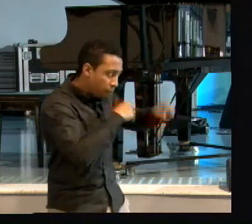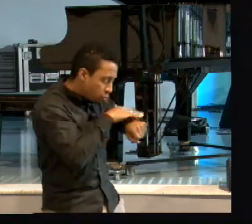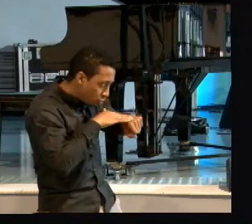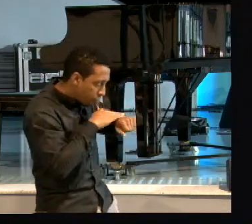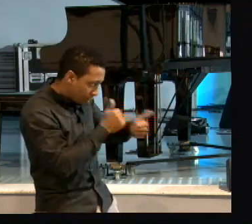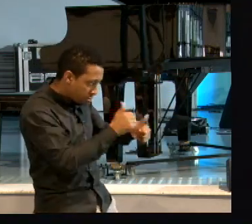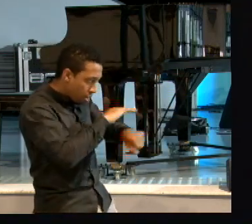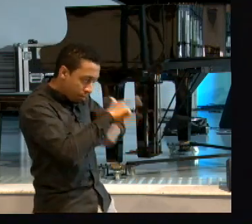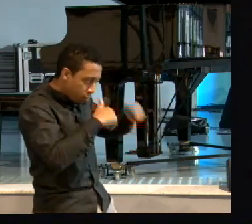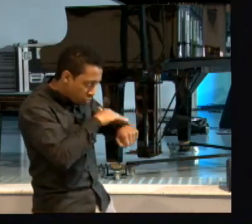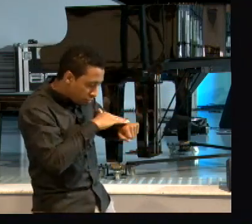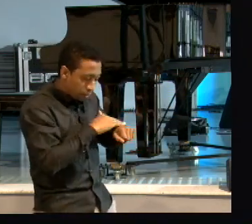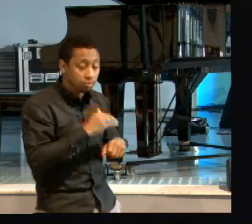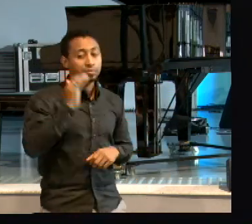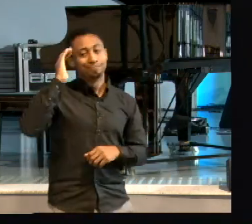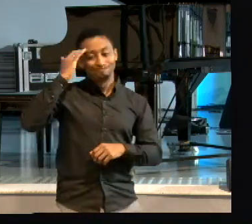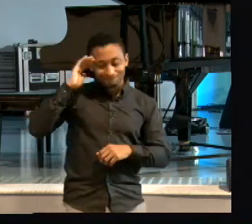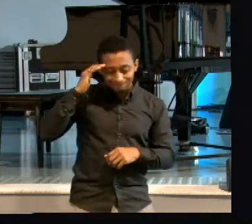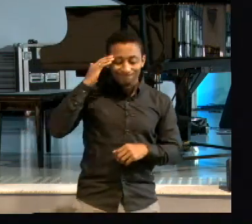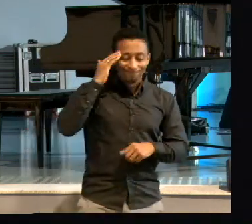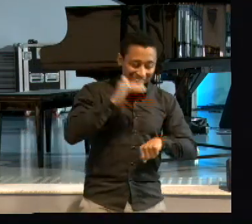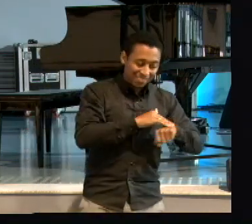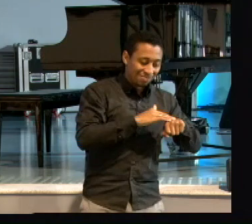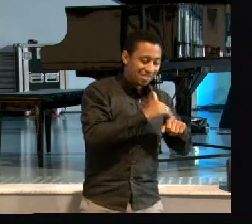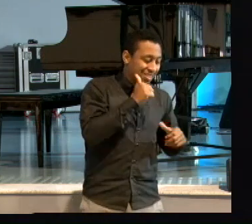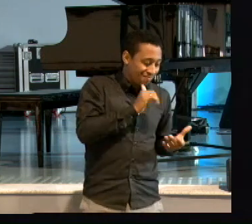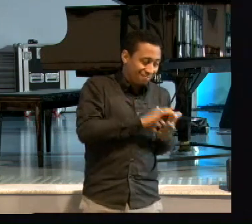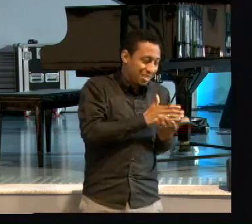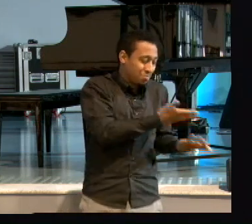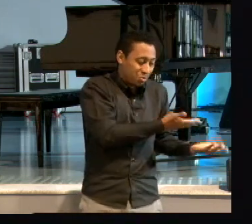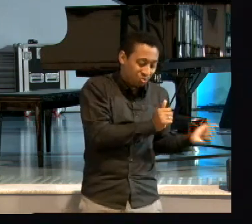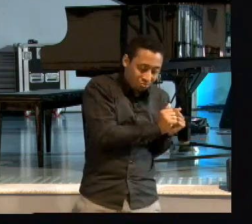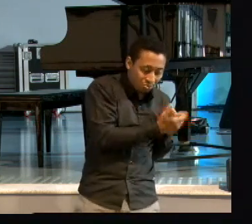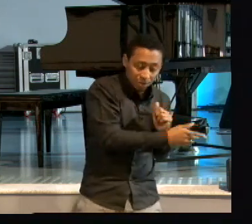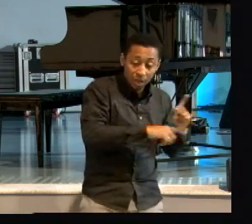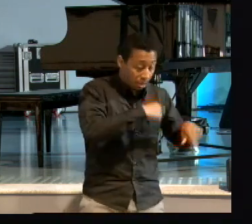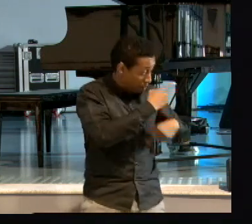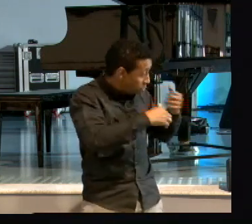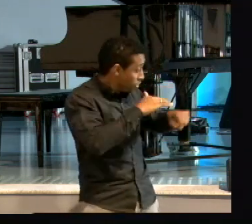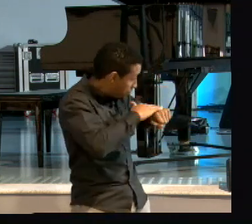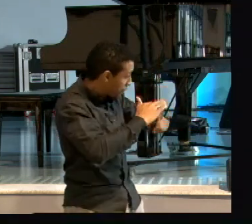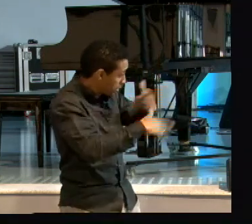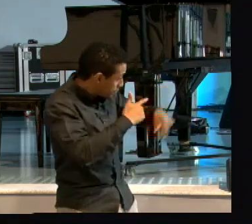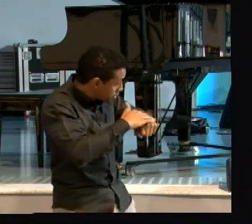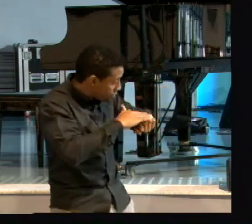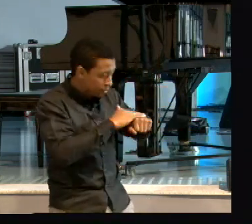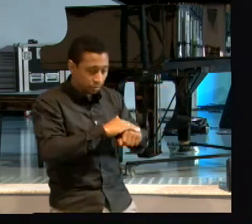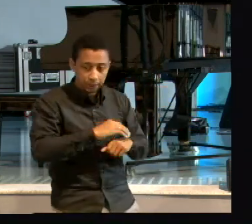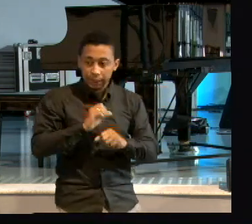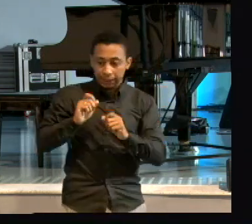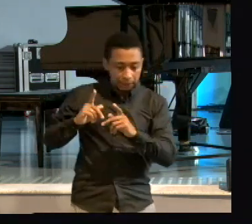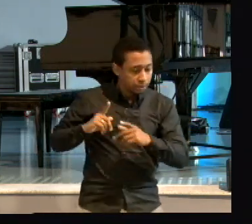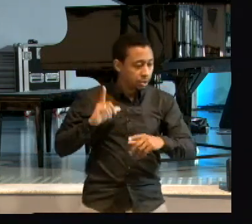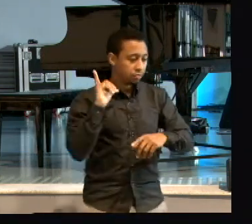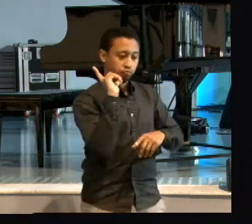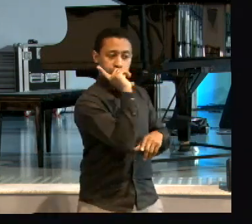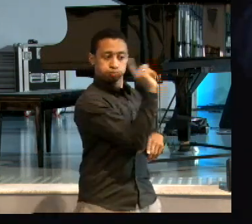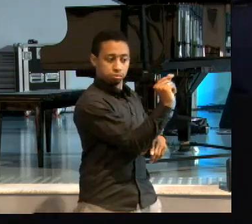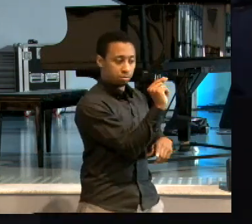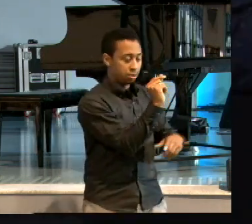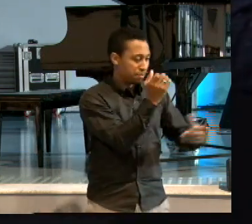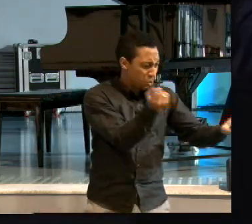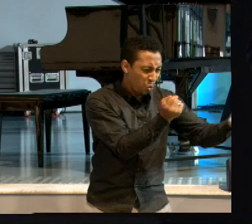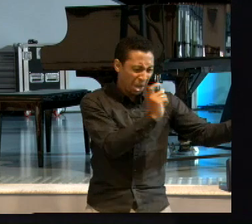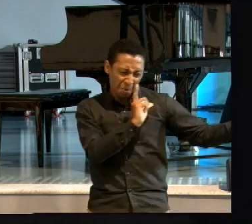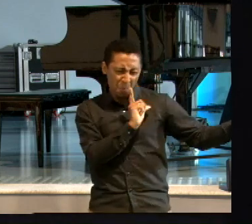queria falar na frente das nossas esposas. Ele diz, depois eu falo. Entramos no carro e saímos. Gente, eu nunca vou esquecer aquele almoço que eu perdi.